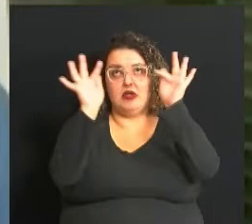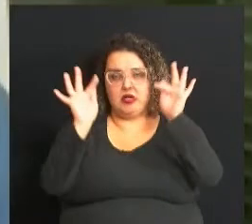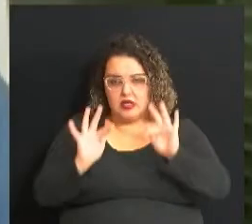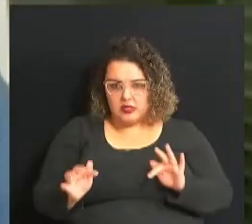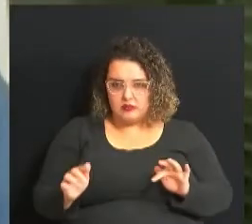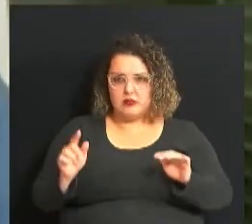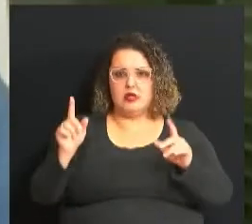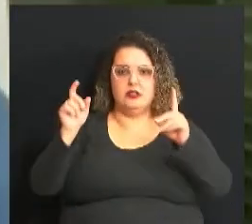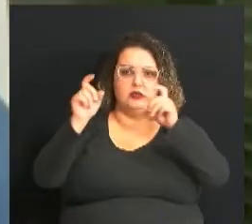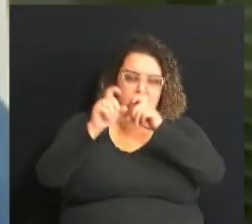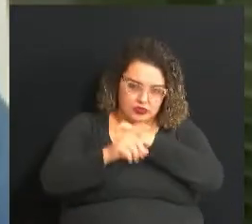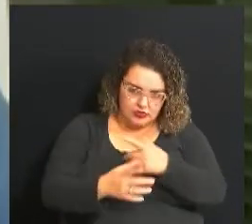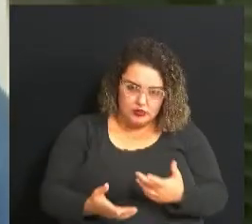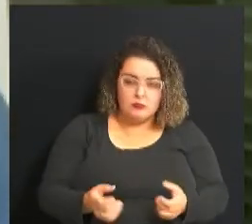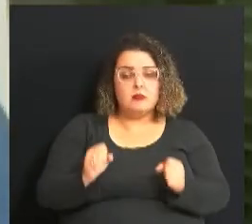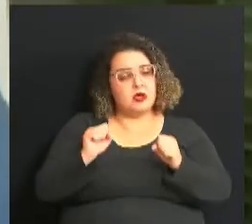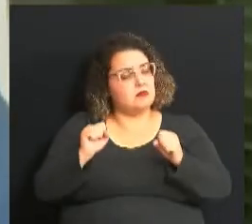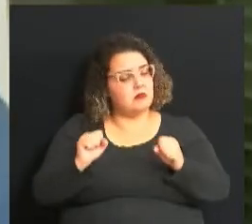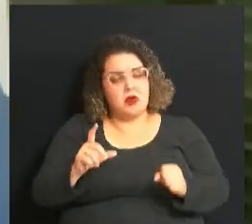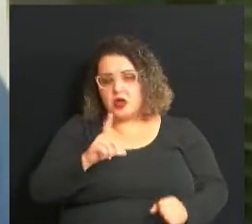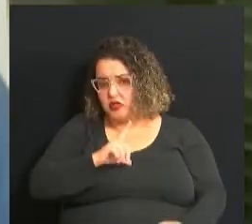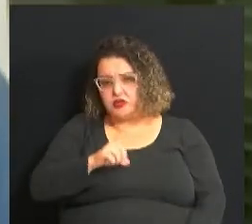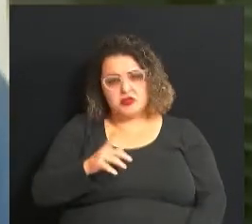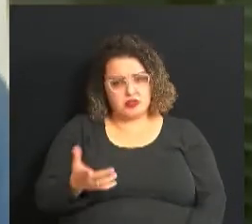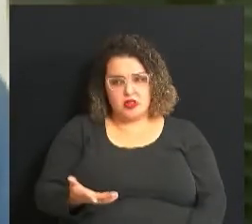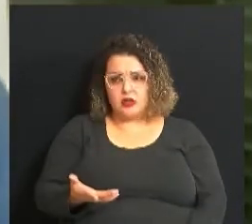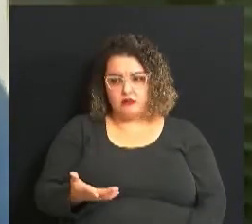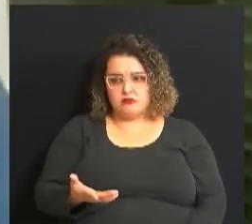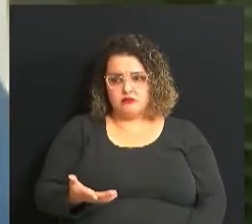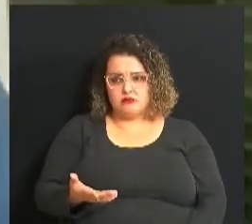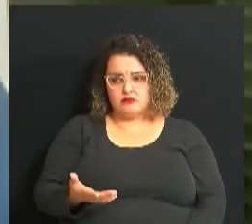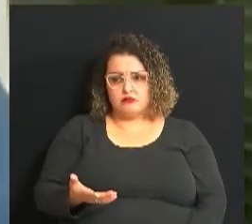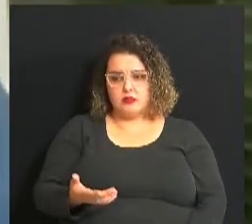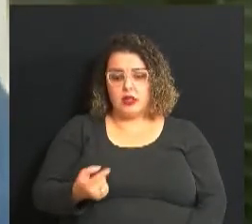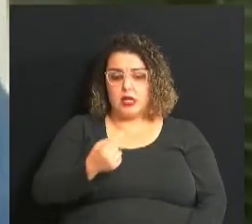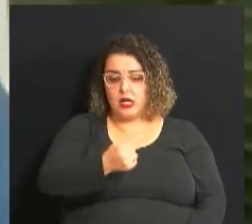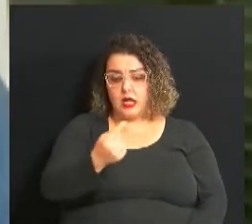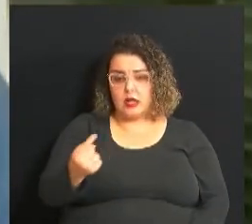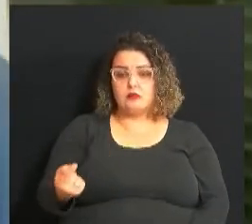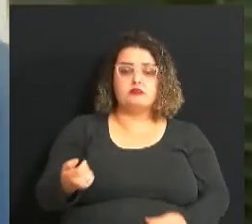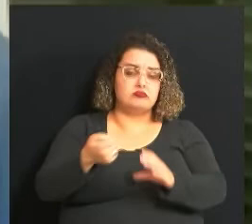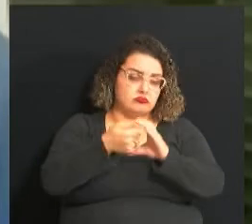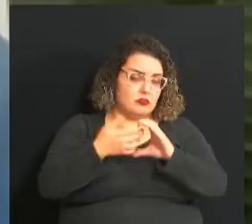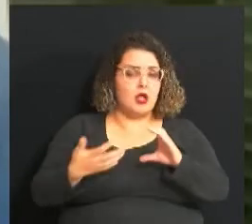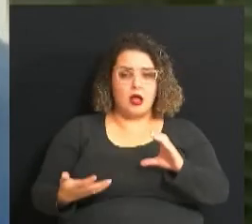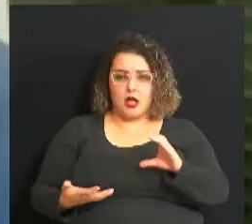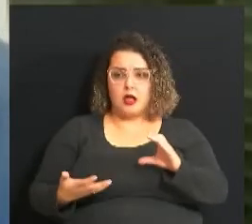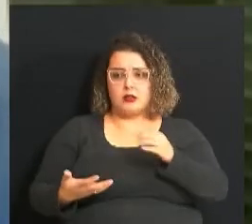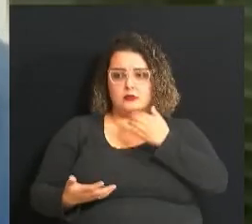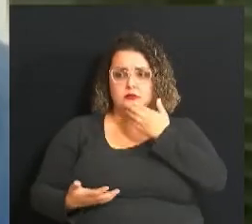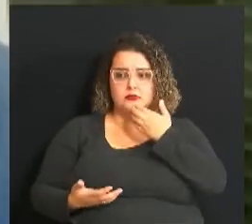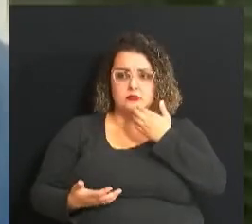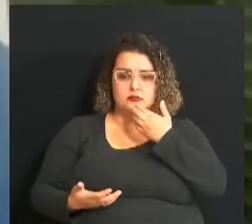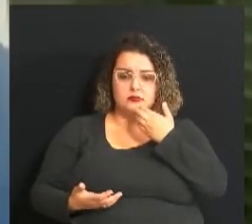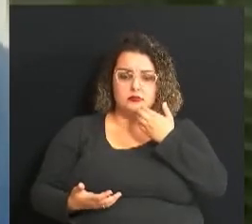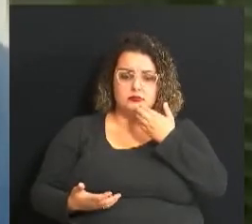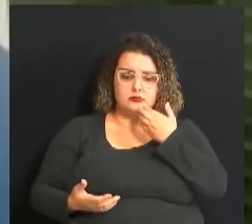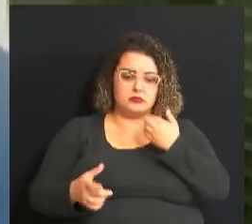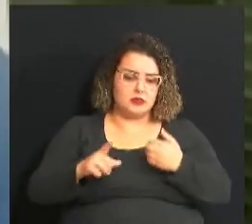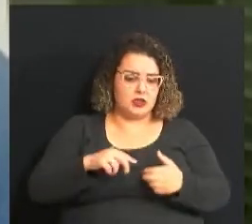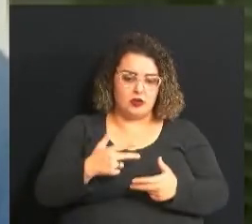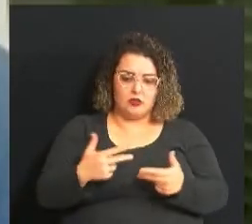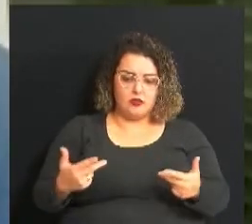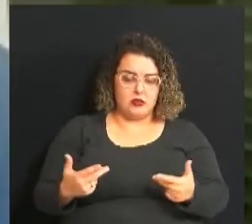ter câncer no coração também. Assim por diante. Então, cada um tem sua característica. Tem algumas coisas, como eu disse, tem coisas raras